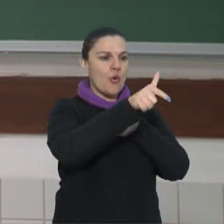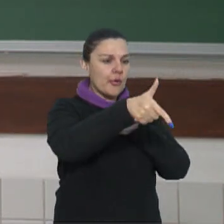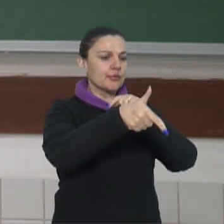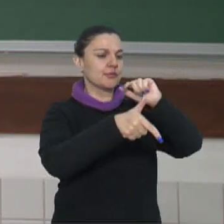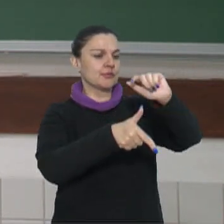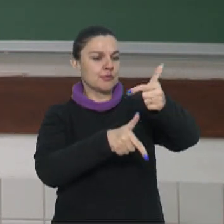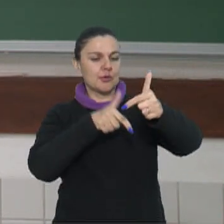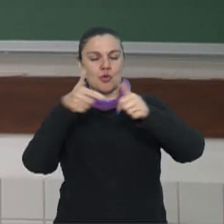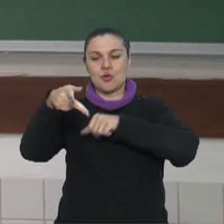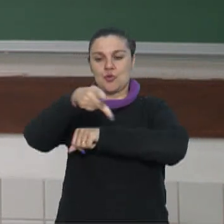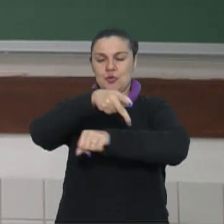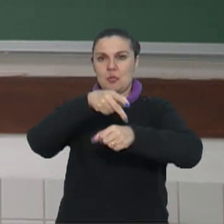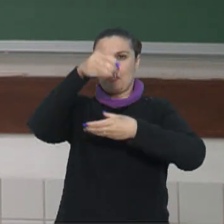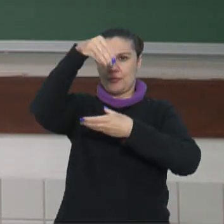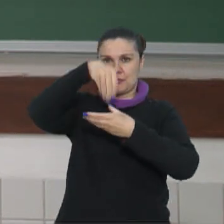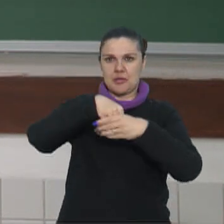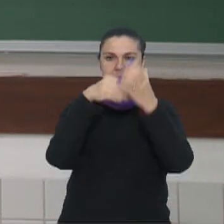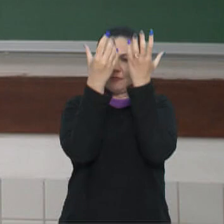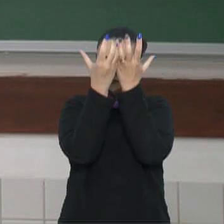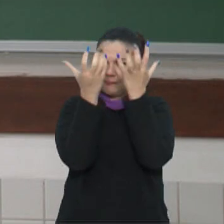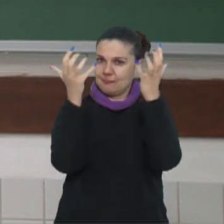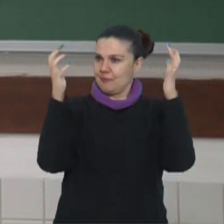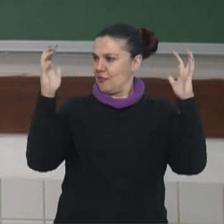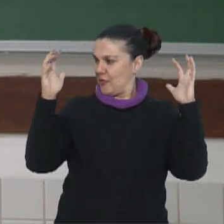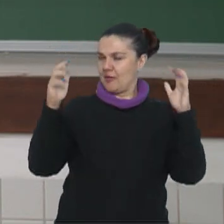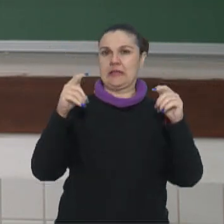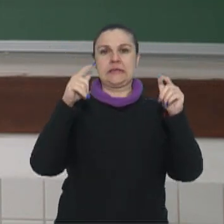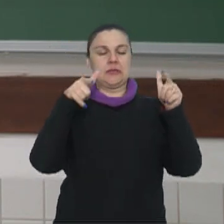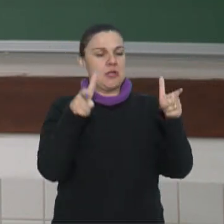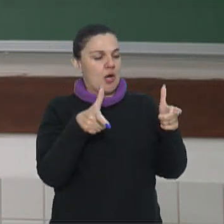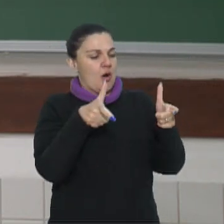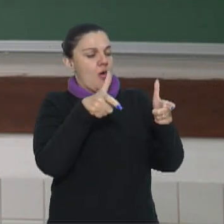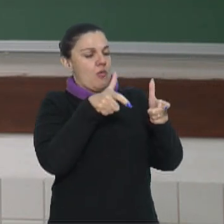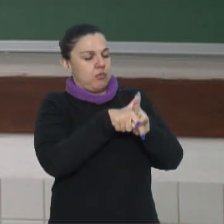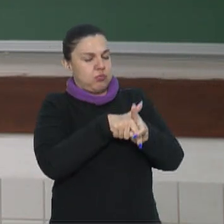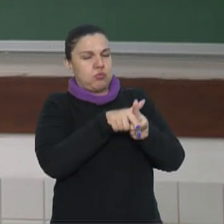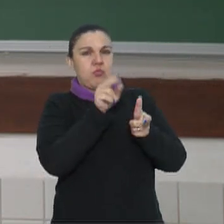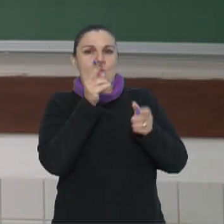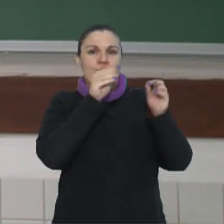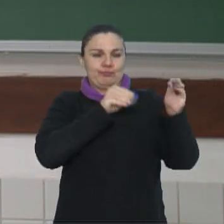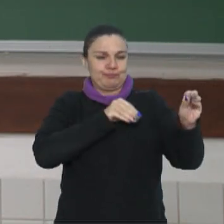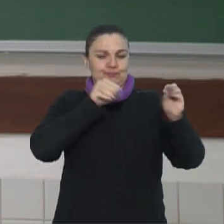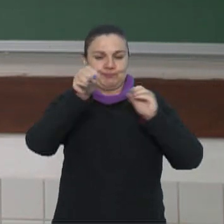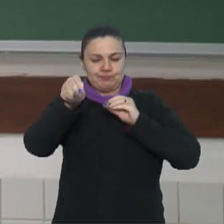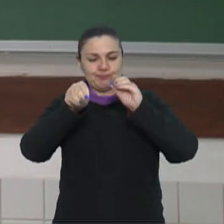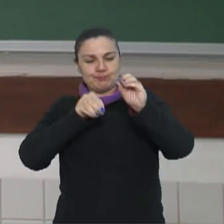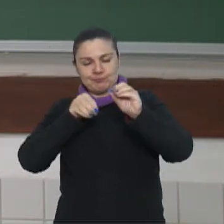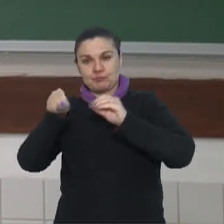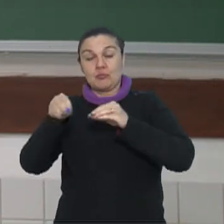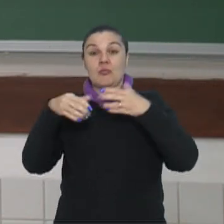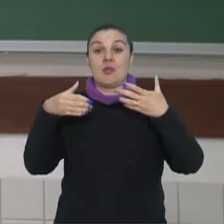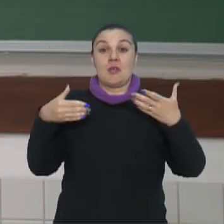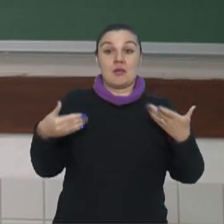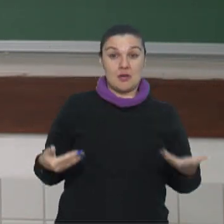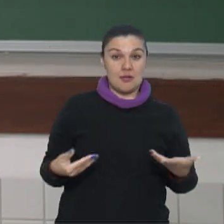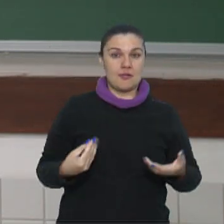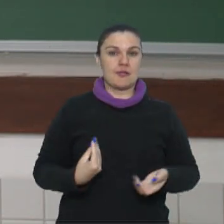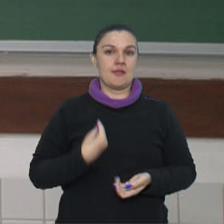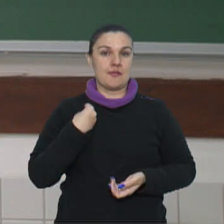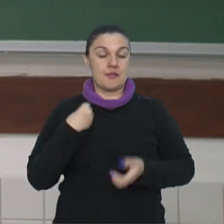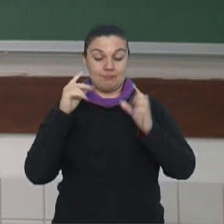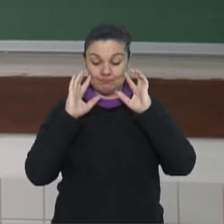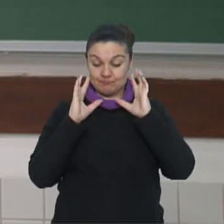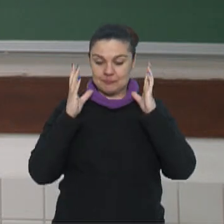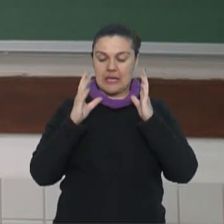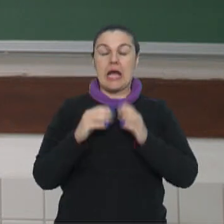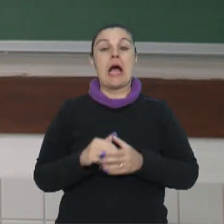estão dentro de florestas, que são minoritários, que são até mesmo seminômades, nômades, e que eles são, como diz o outro, vivendo sempre naquele